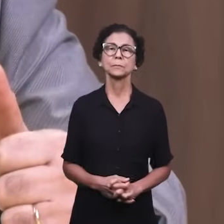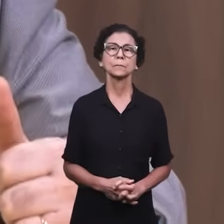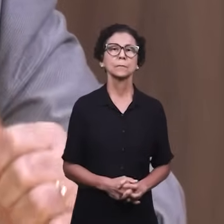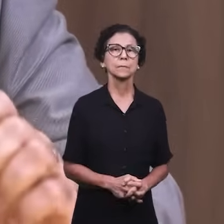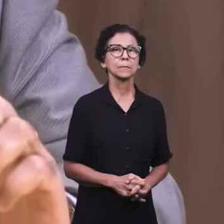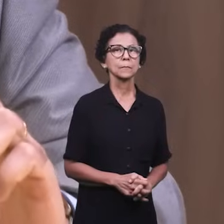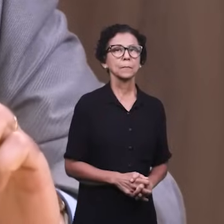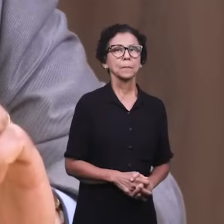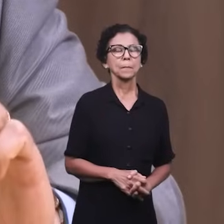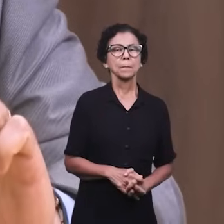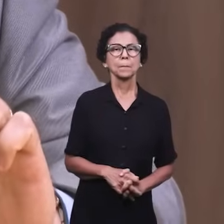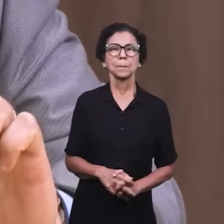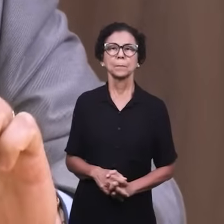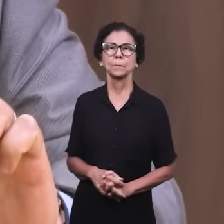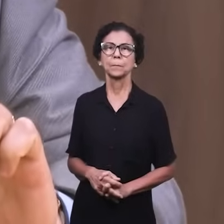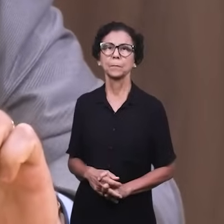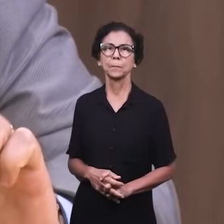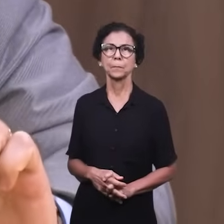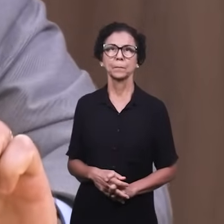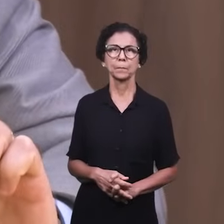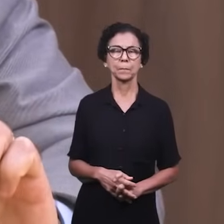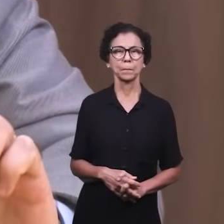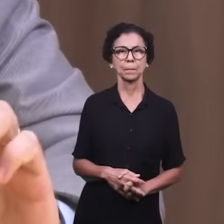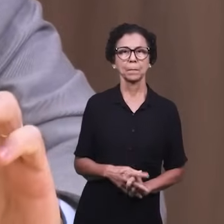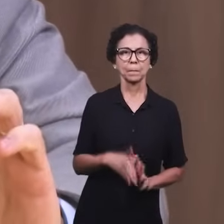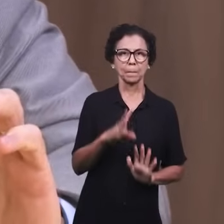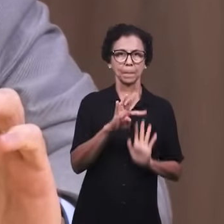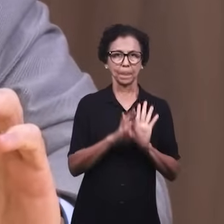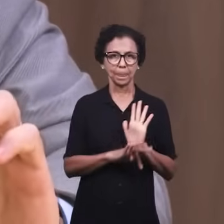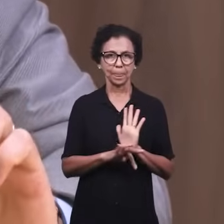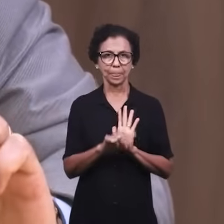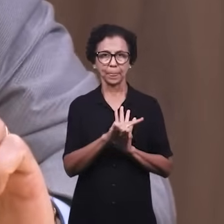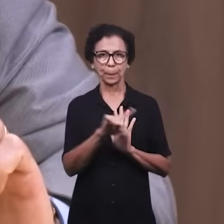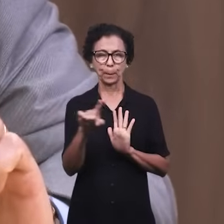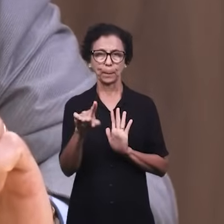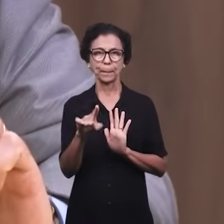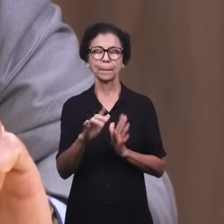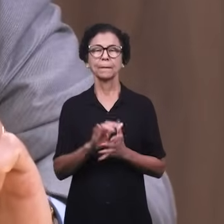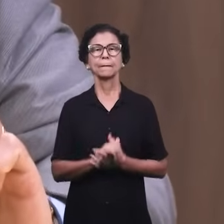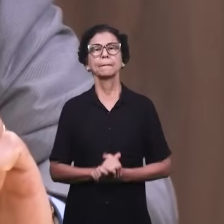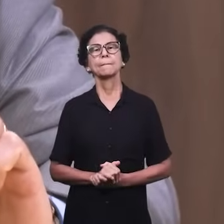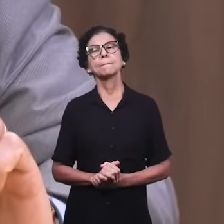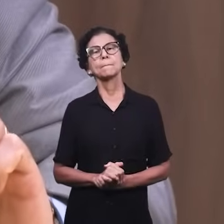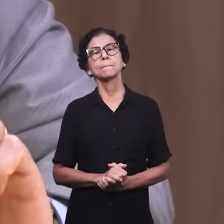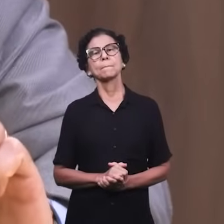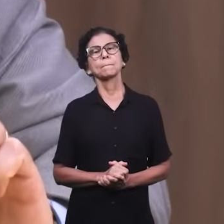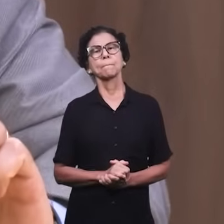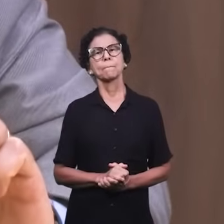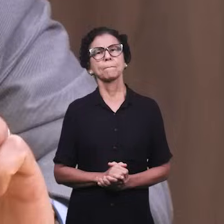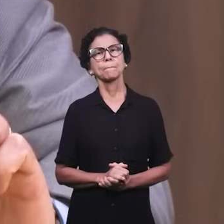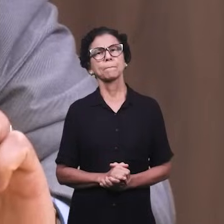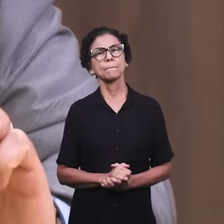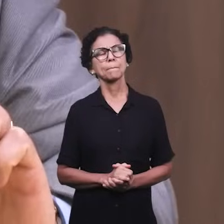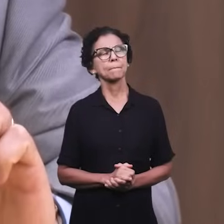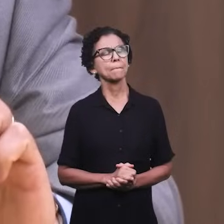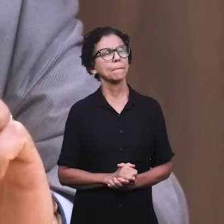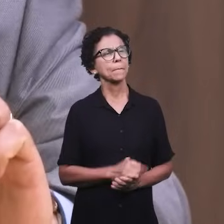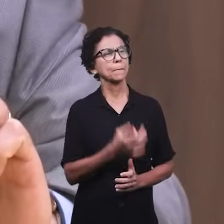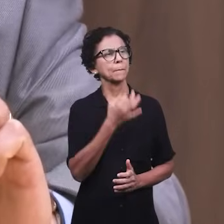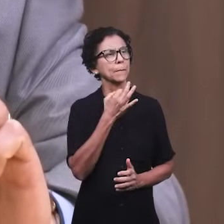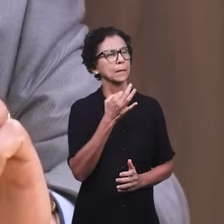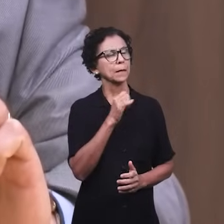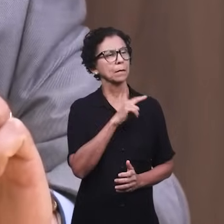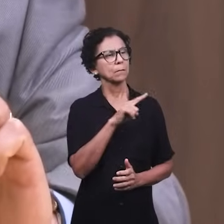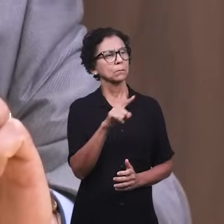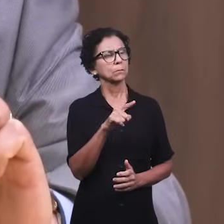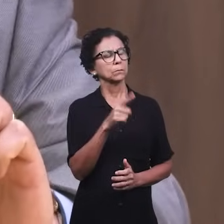a eu vou eu vou usar uma um texto aqui para que vocês comentem né porque você falou uma coisa Marcelo muito interessante